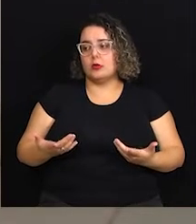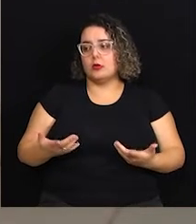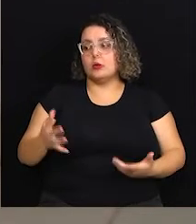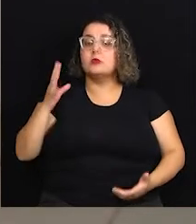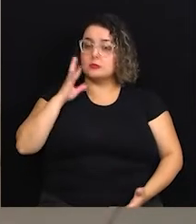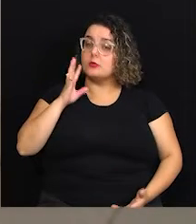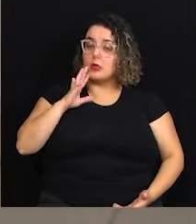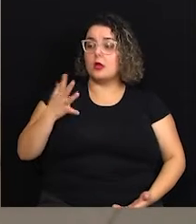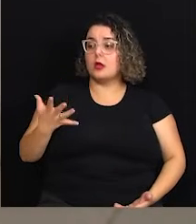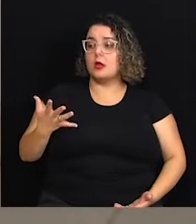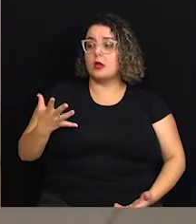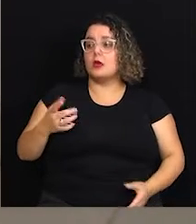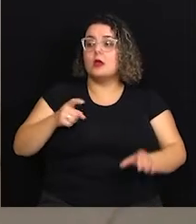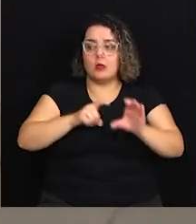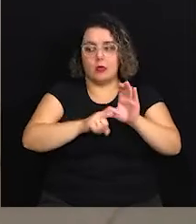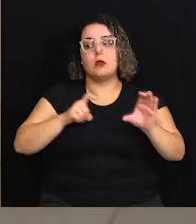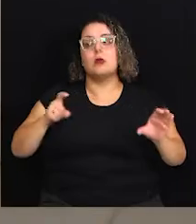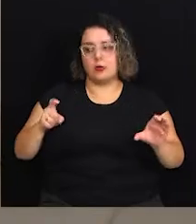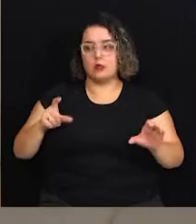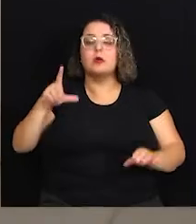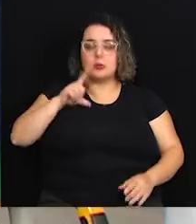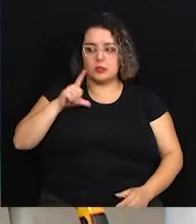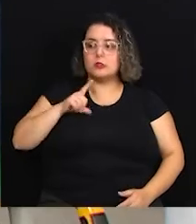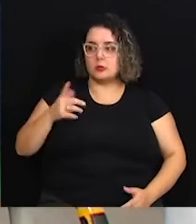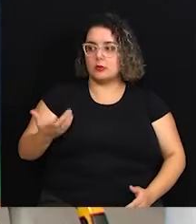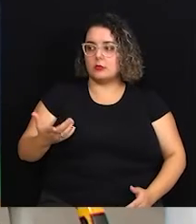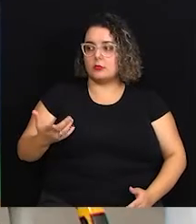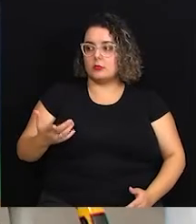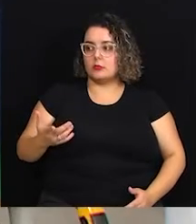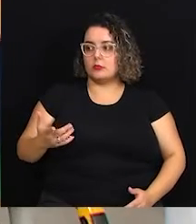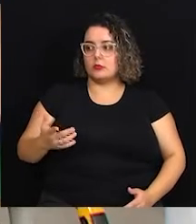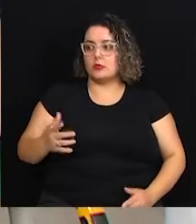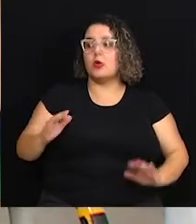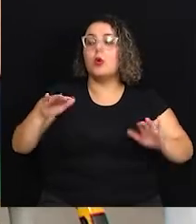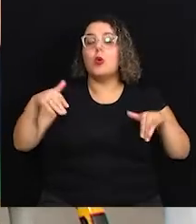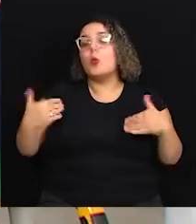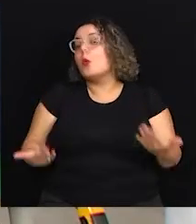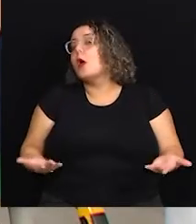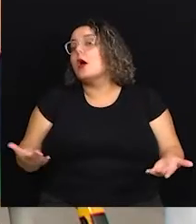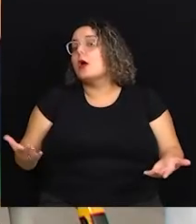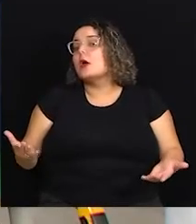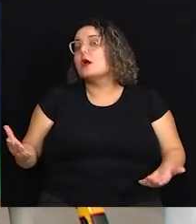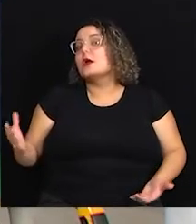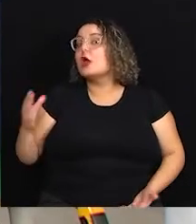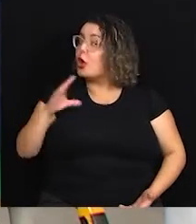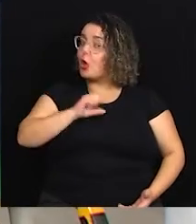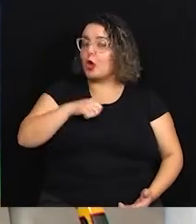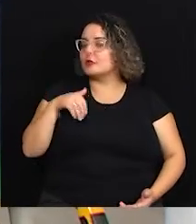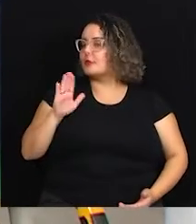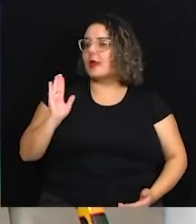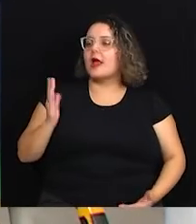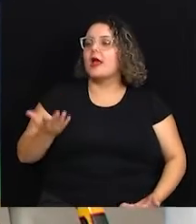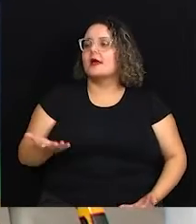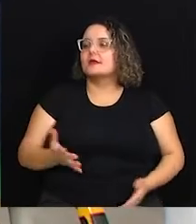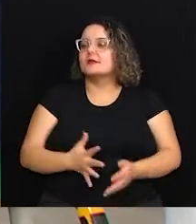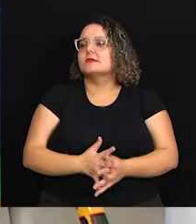muito legal. É uma dependência que a gente tem. Qual que você gosta até agora, que você gosta